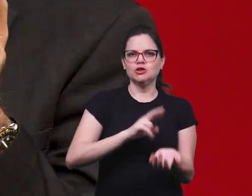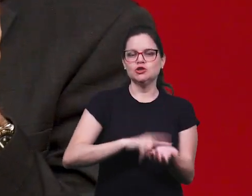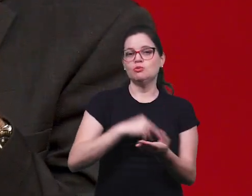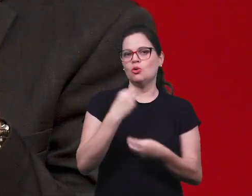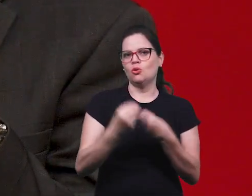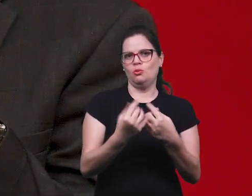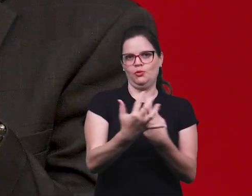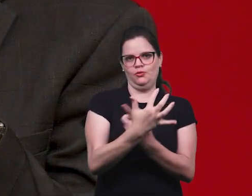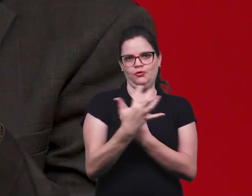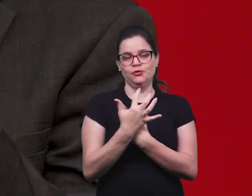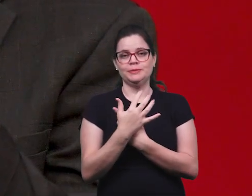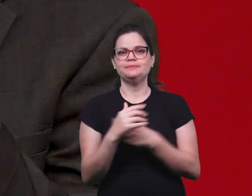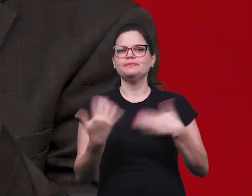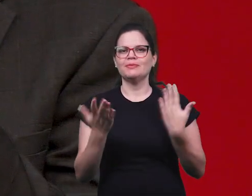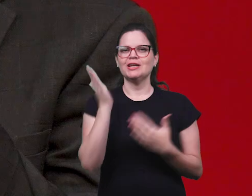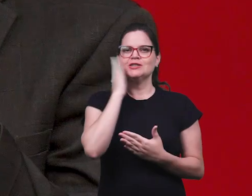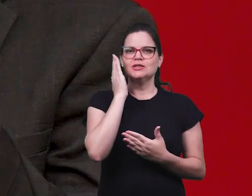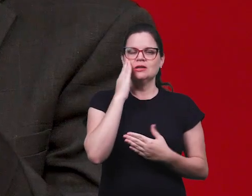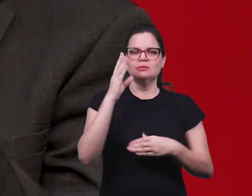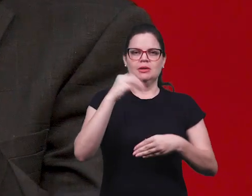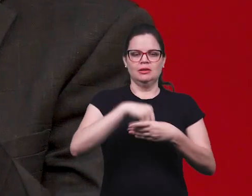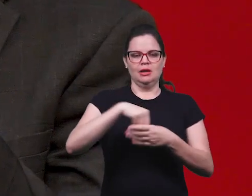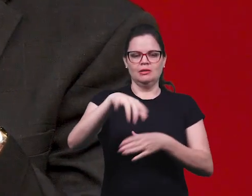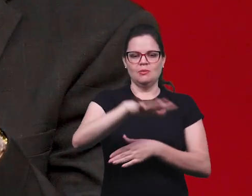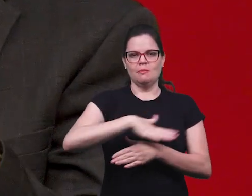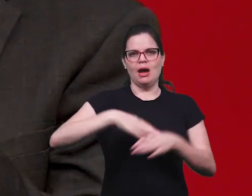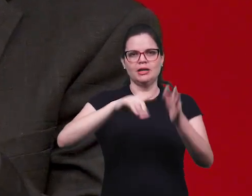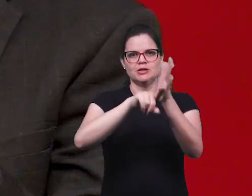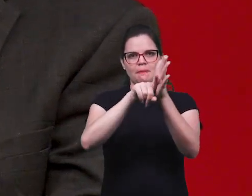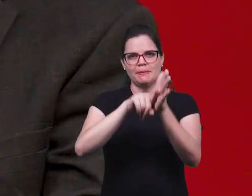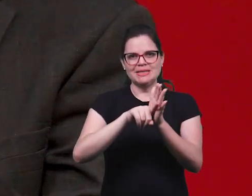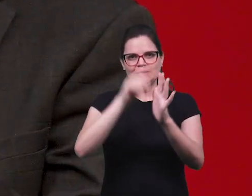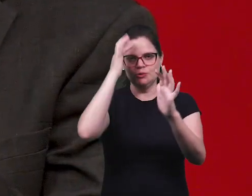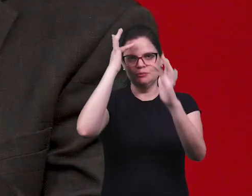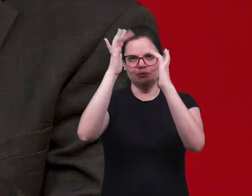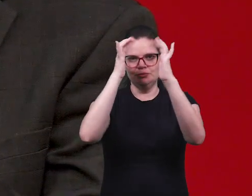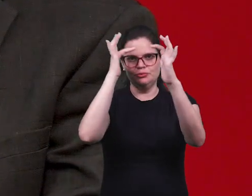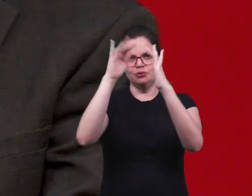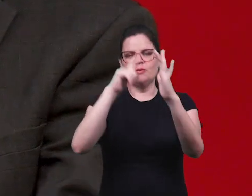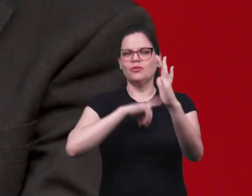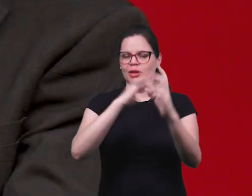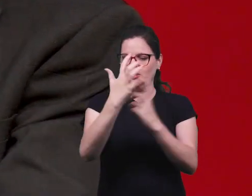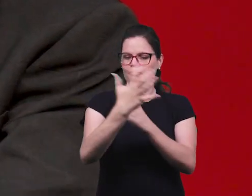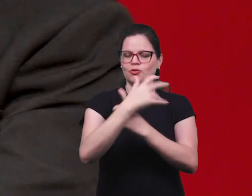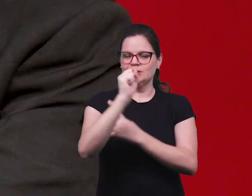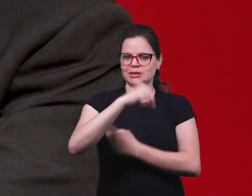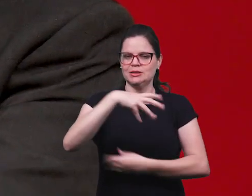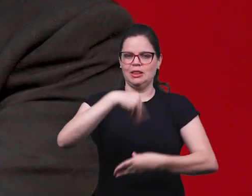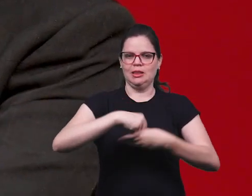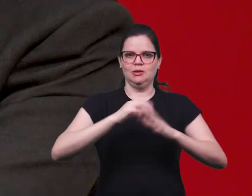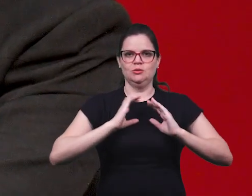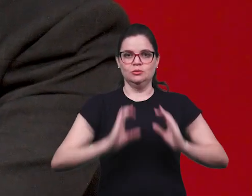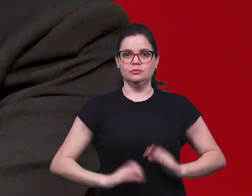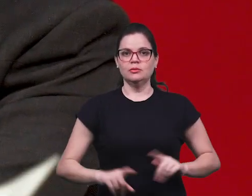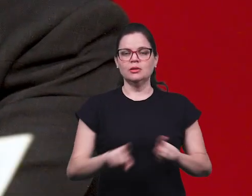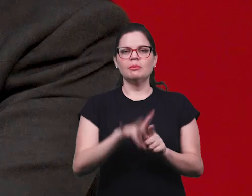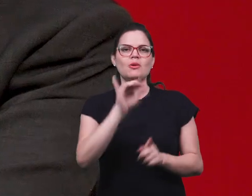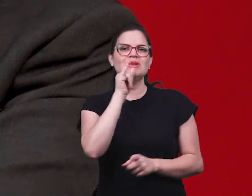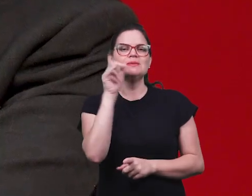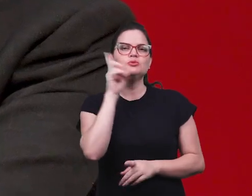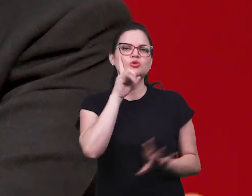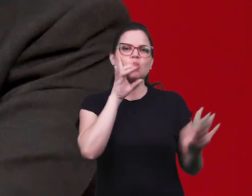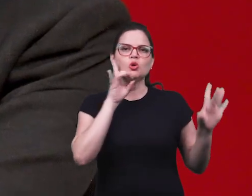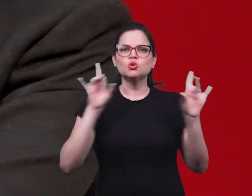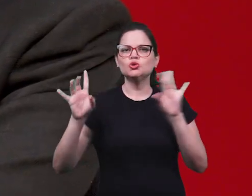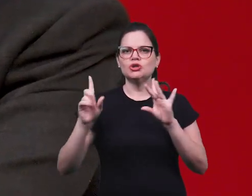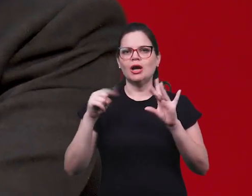gente sabe que há uma influência bem importante, inclusive no comportamento das pessoas. E isso é usado até no cotidiano. A